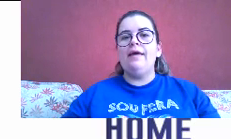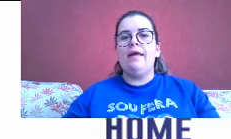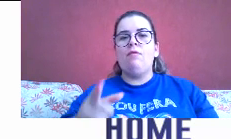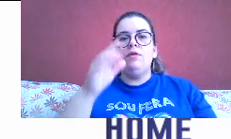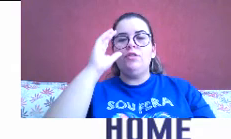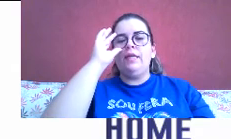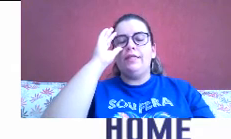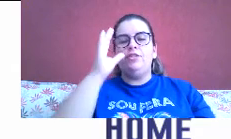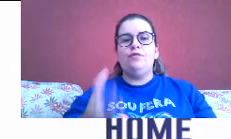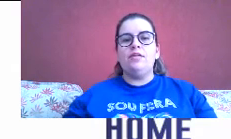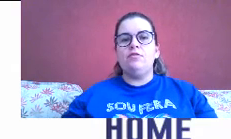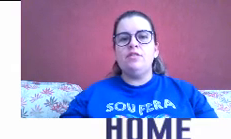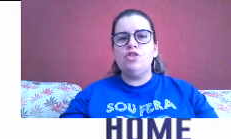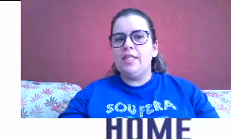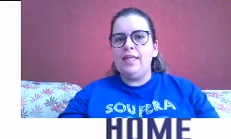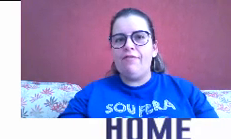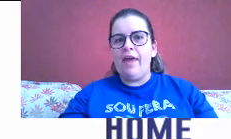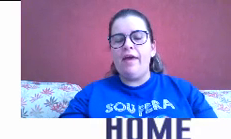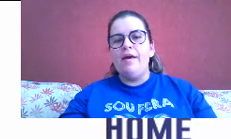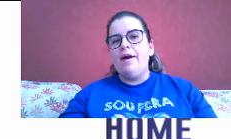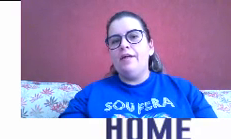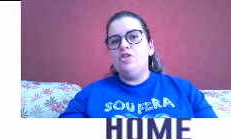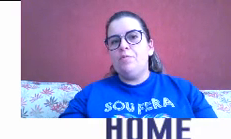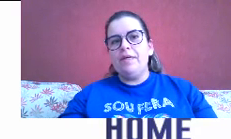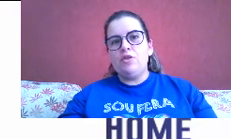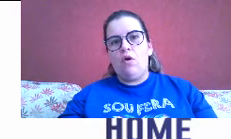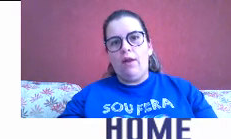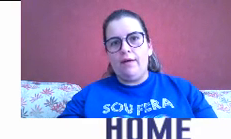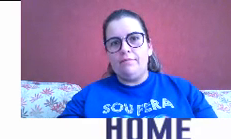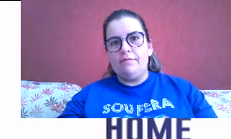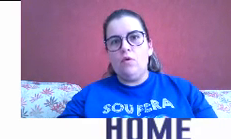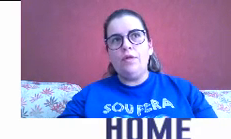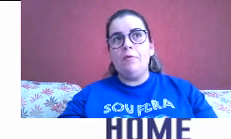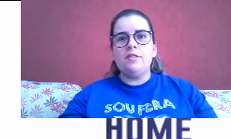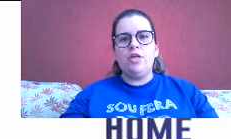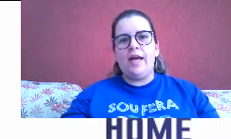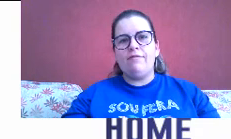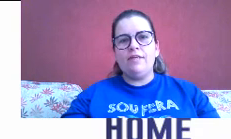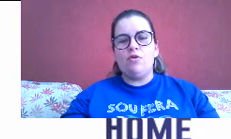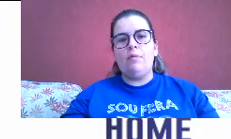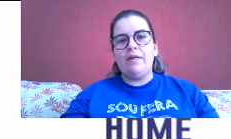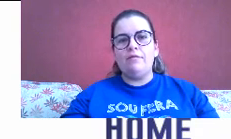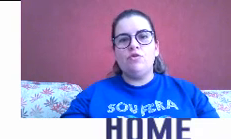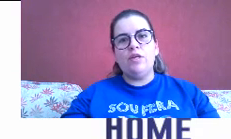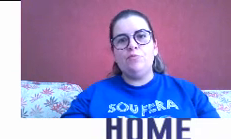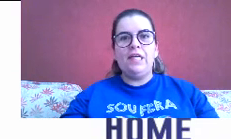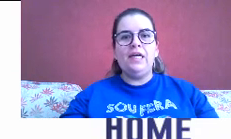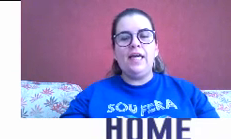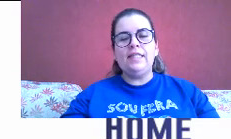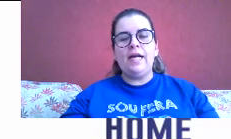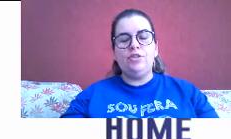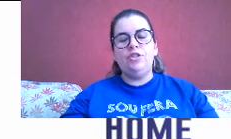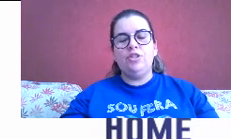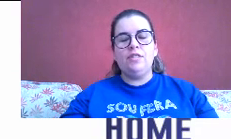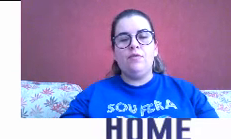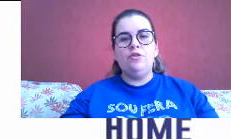né quando eu tinha a idade de vocês eu assistia na TV antes de ir pra escola ou depois que chegava da escola porque eu estudei de manhã